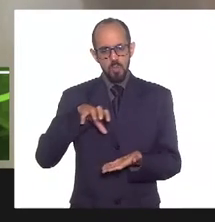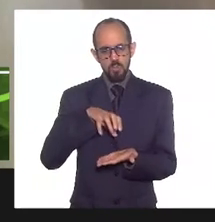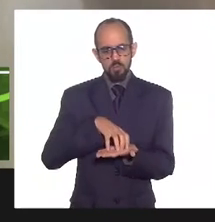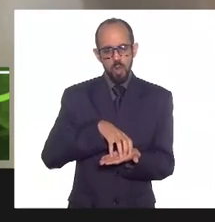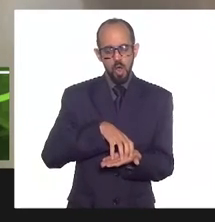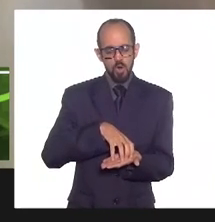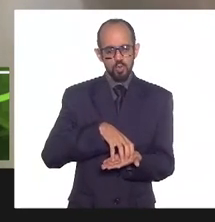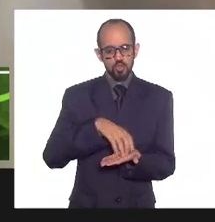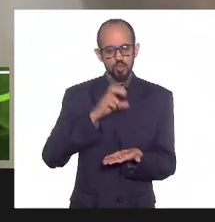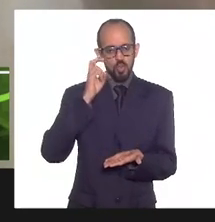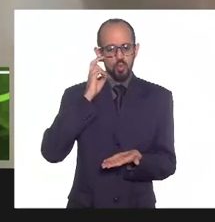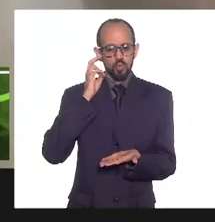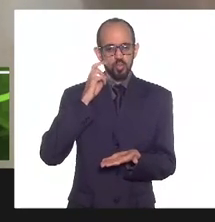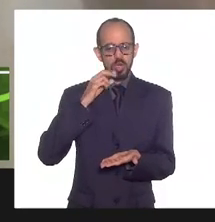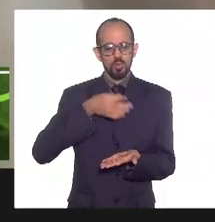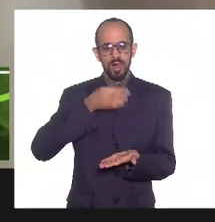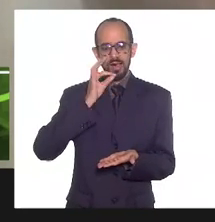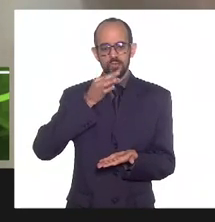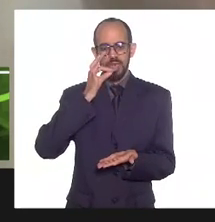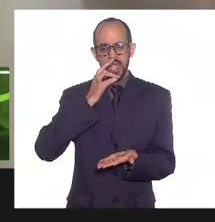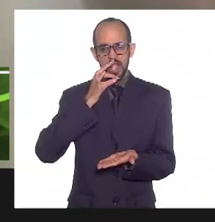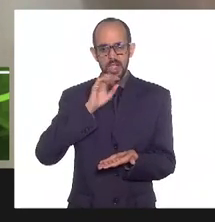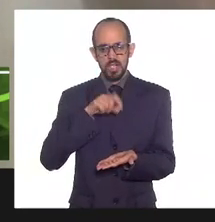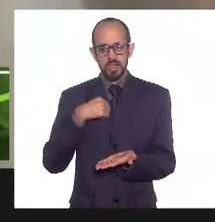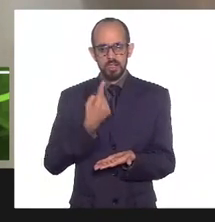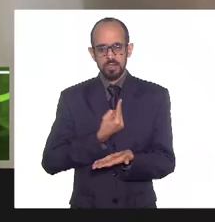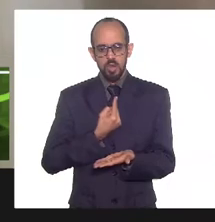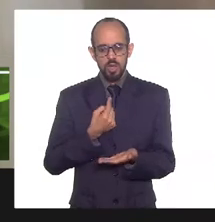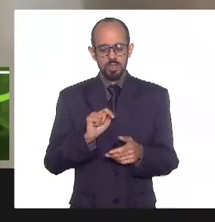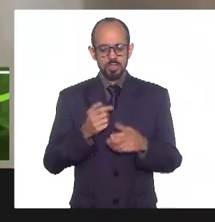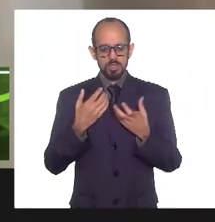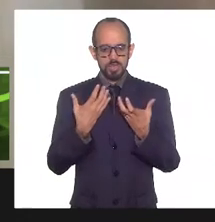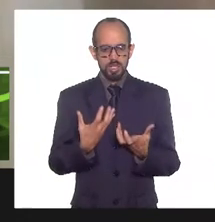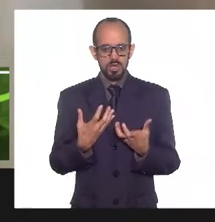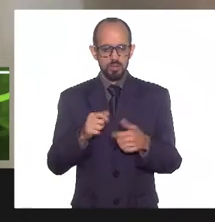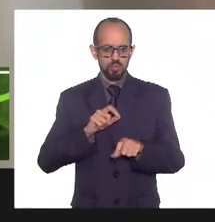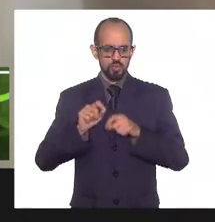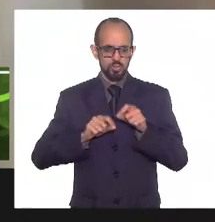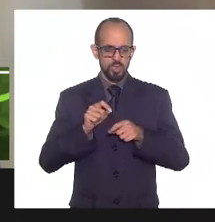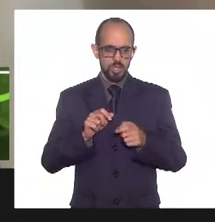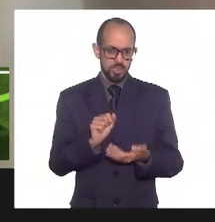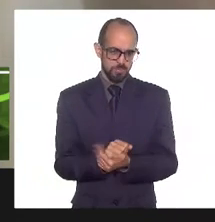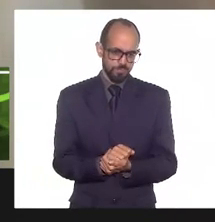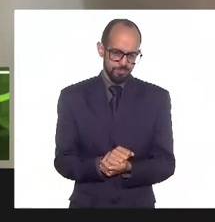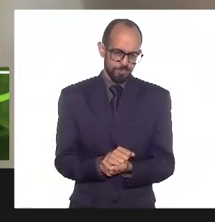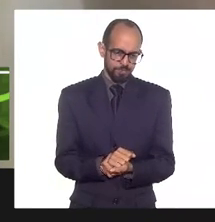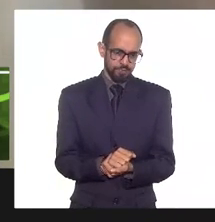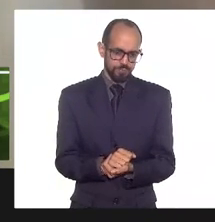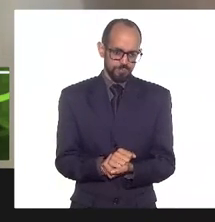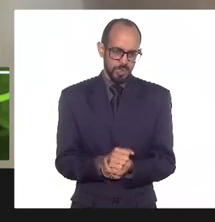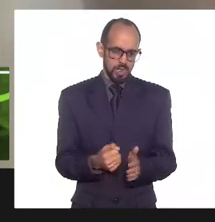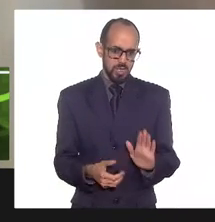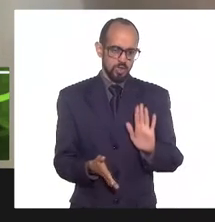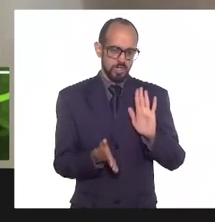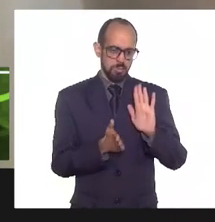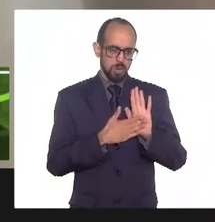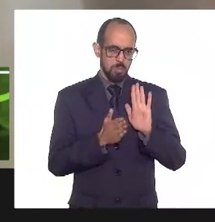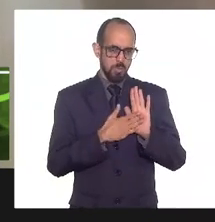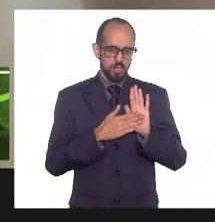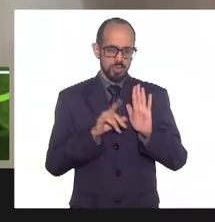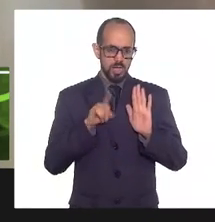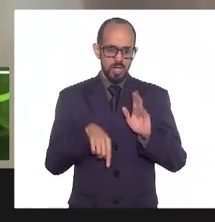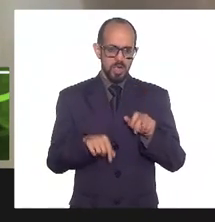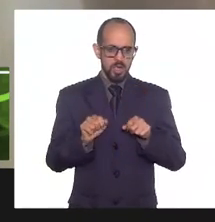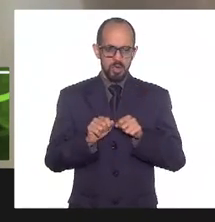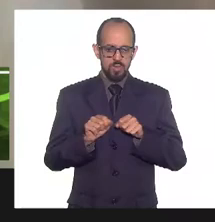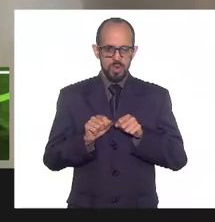então começa em Mangaratiba ali nós pretendemos fazer esse